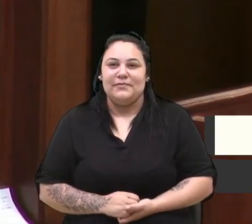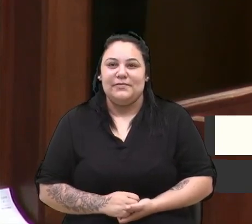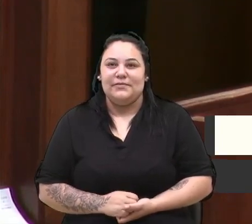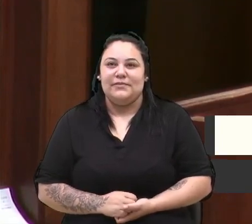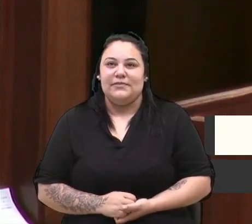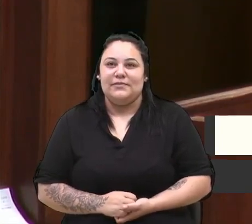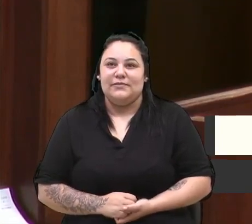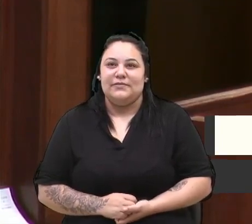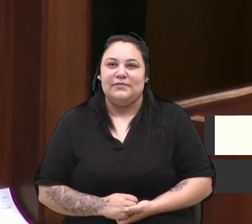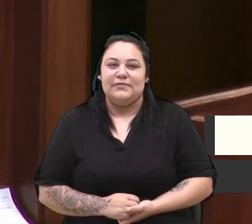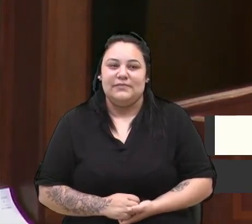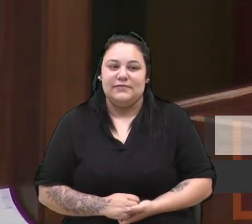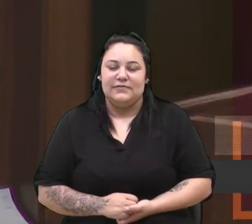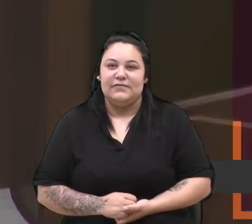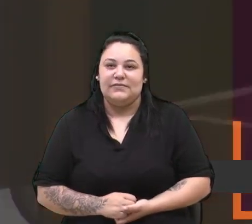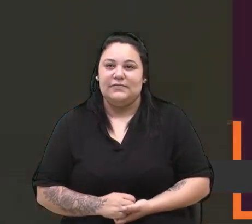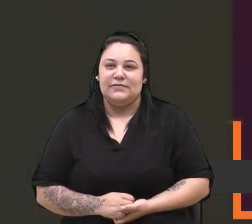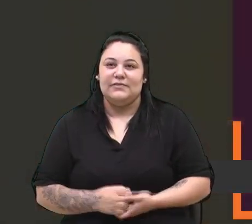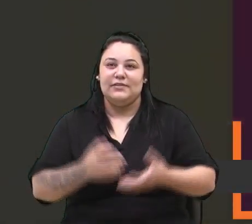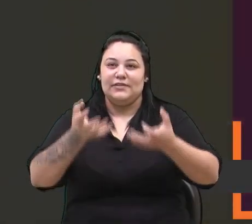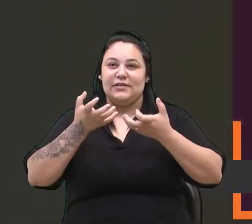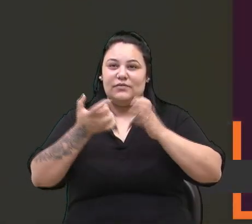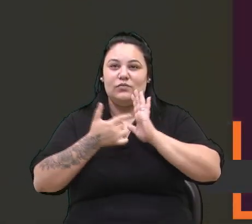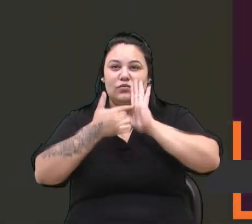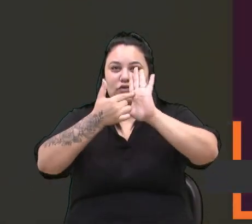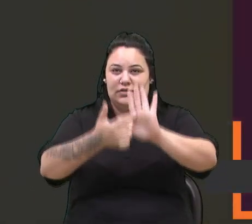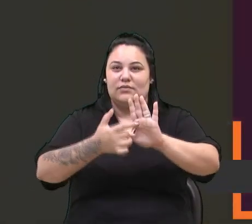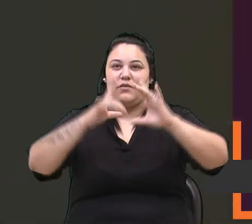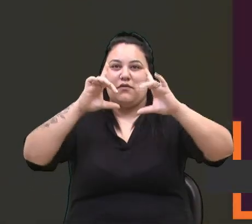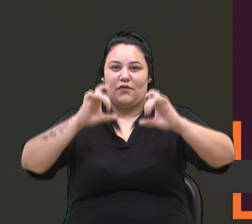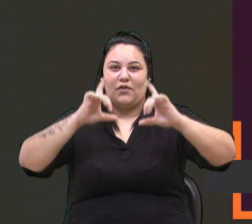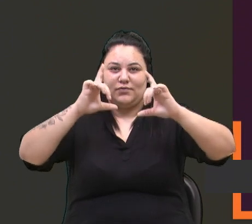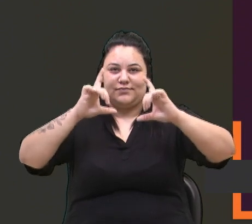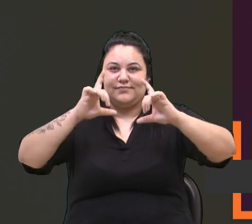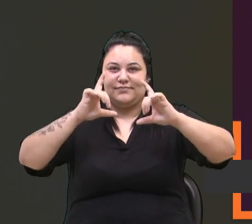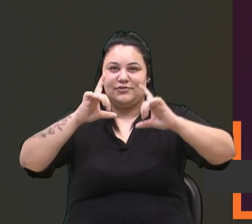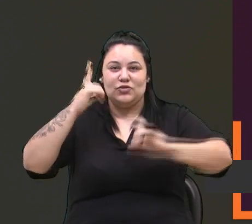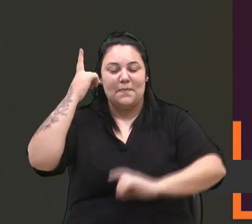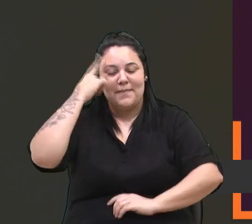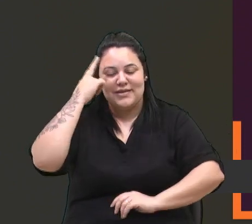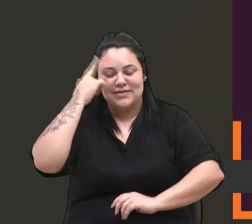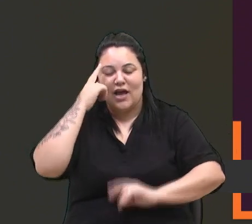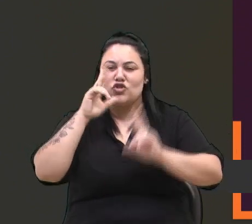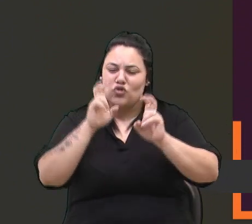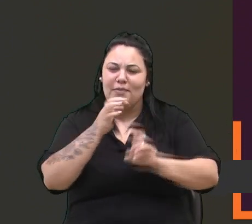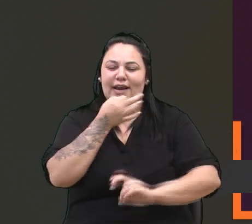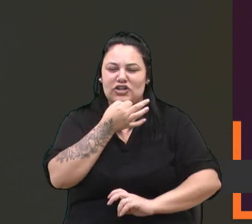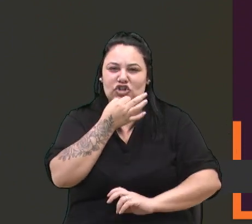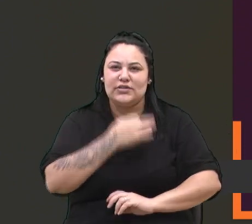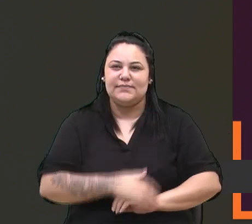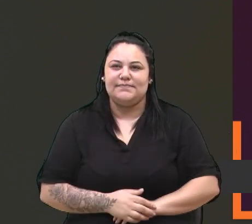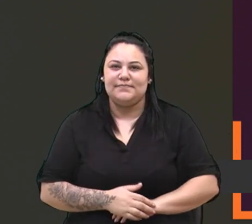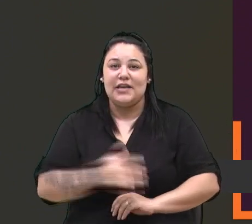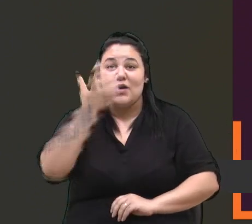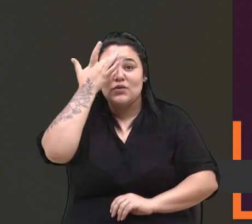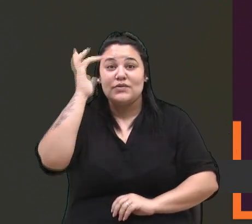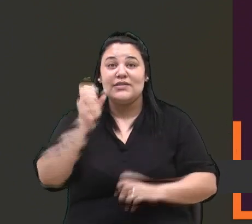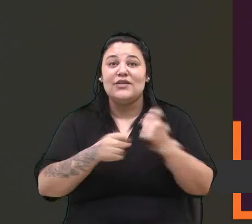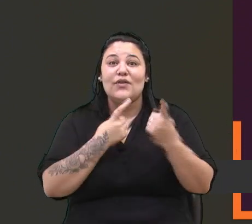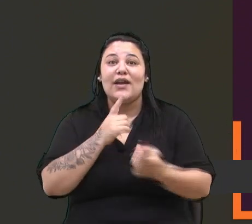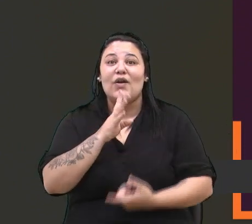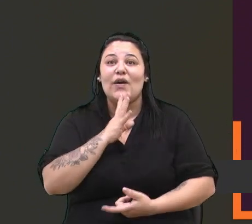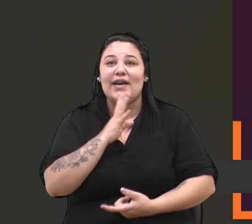Eu quero trazer uma imagem para a gente refletir sobre a nossa cidade. Eu não sei se alguém conhece